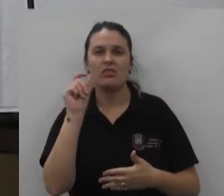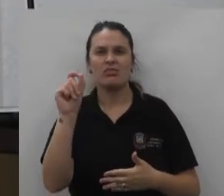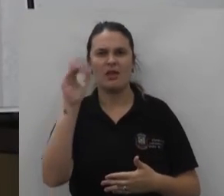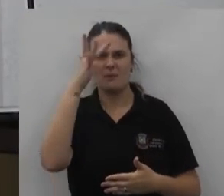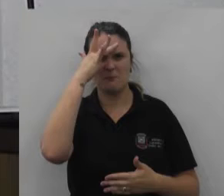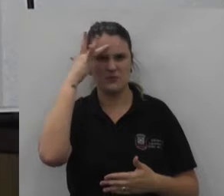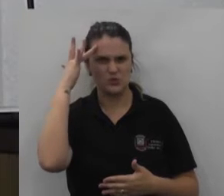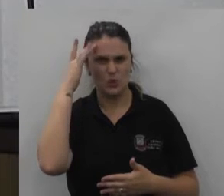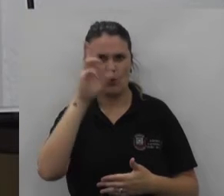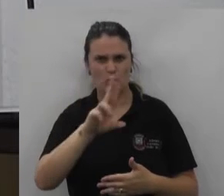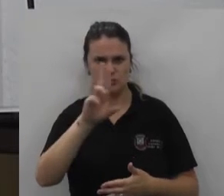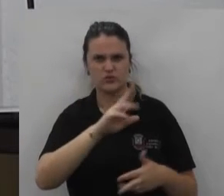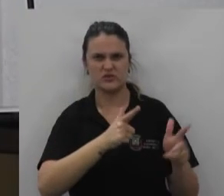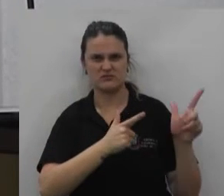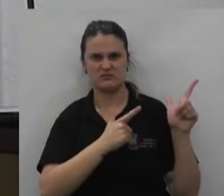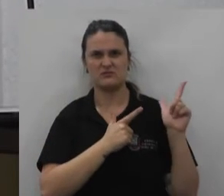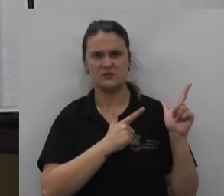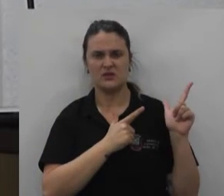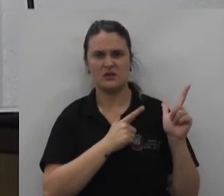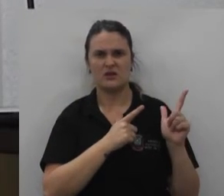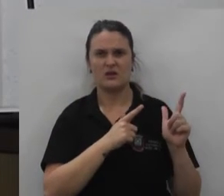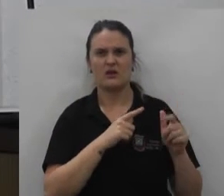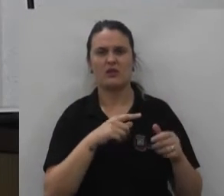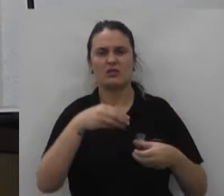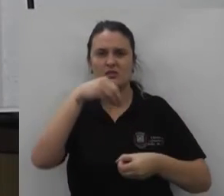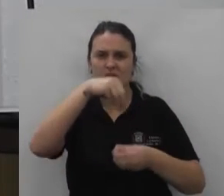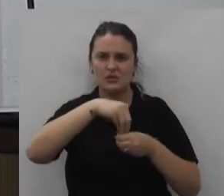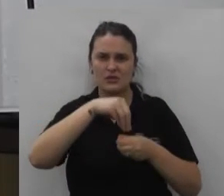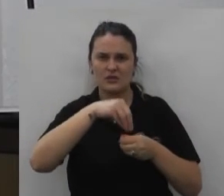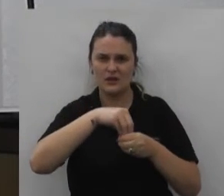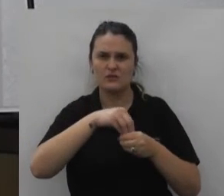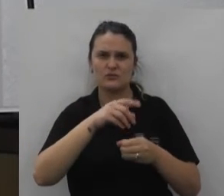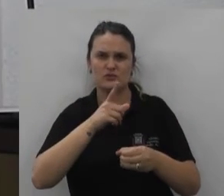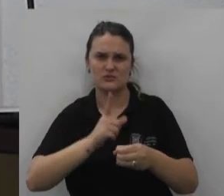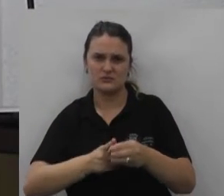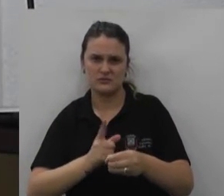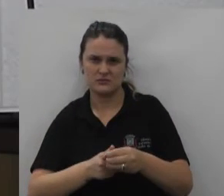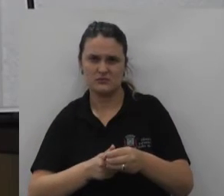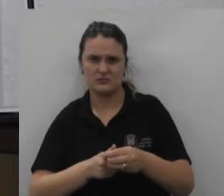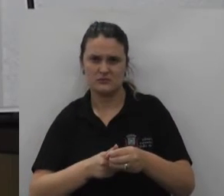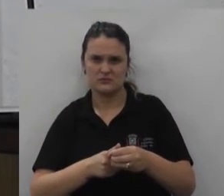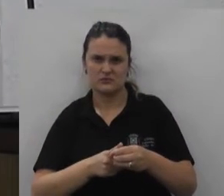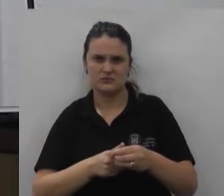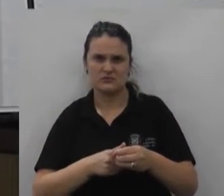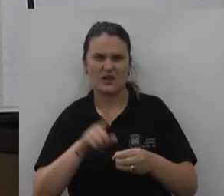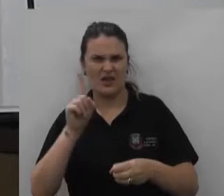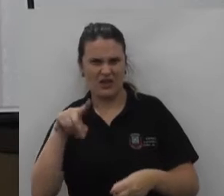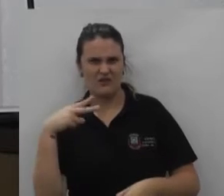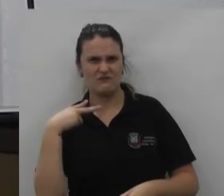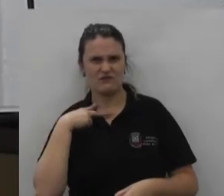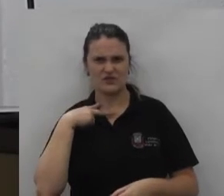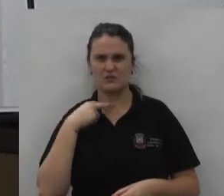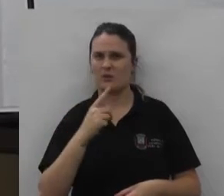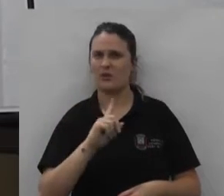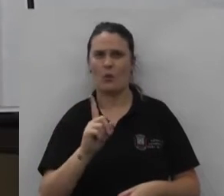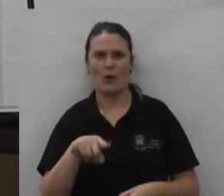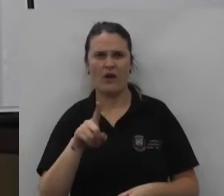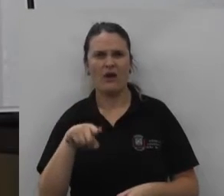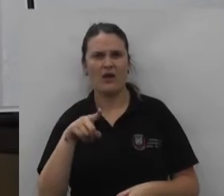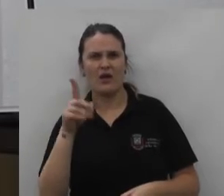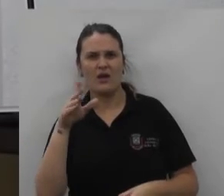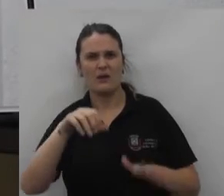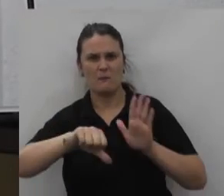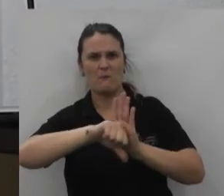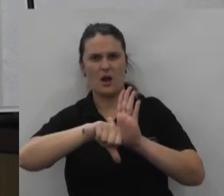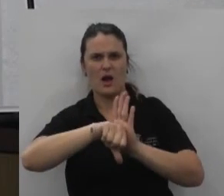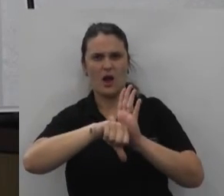que anda com um fuzil na mão num ambiente de uma cidade é uma vítima da sociedade, não é, é um